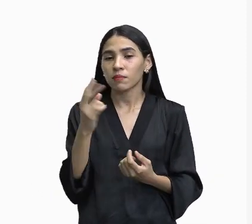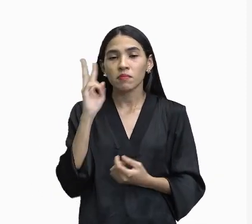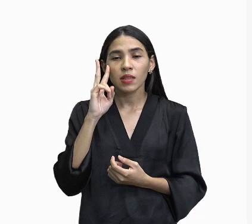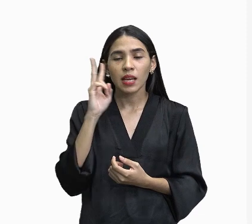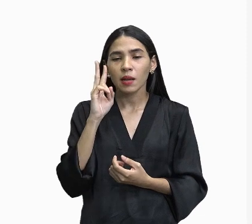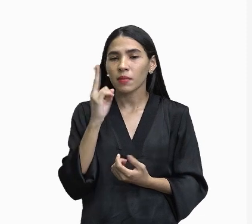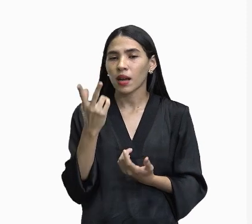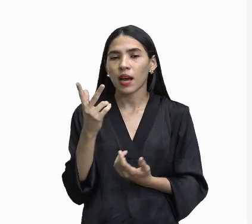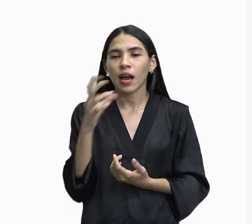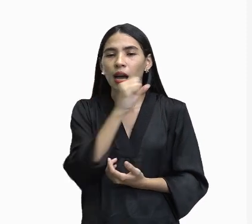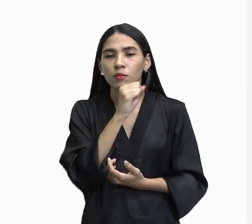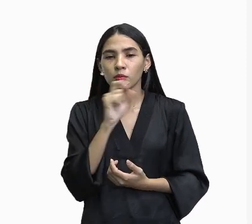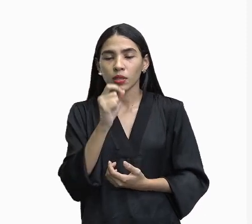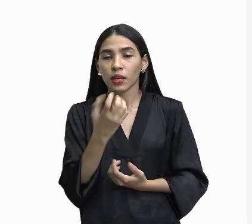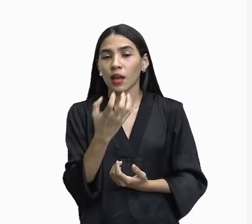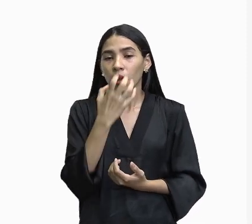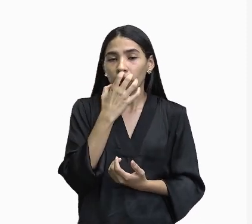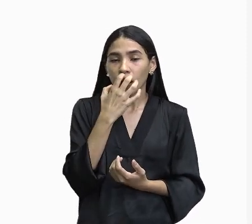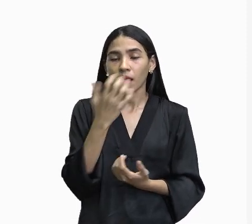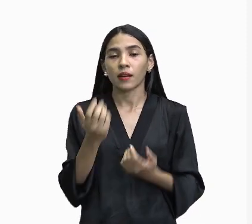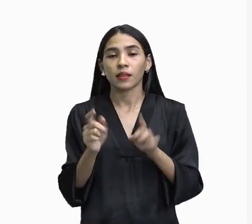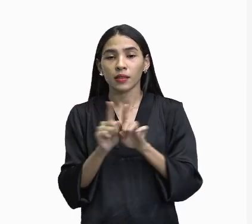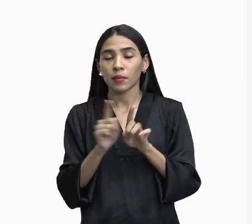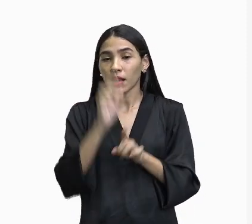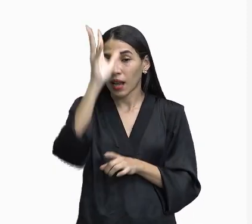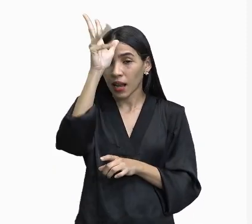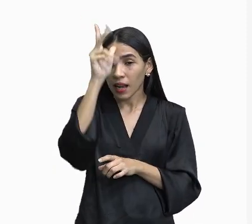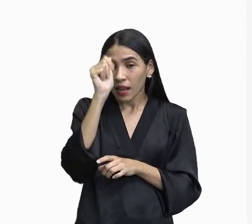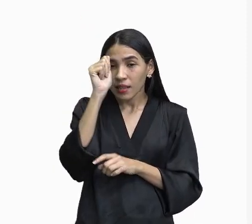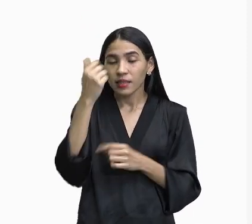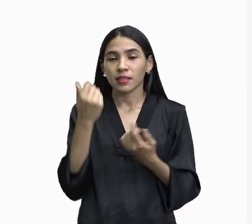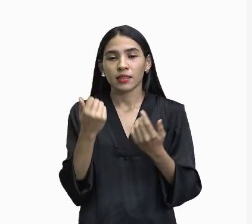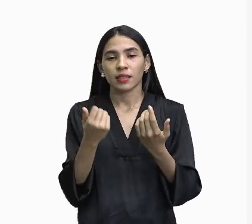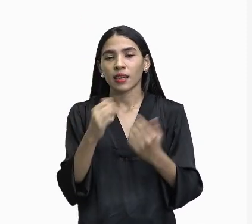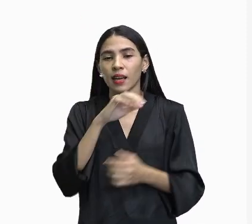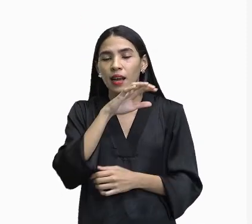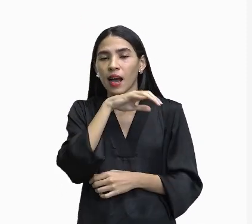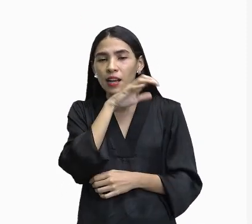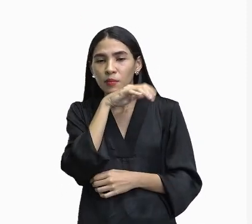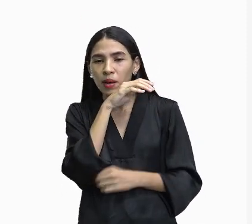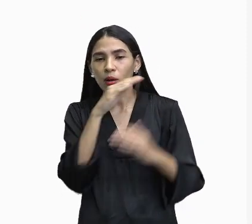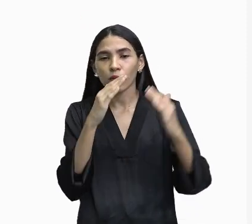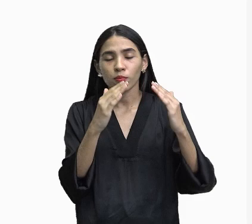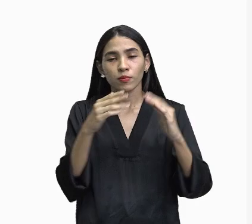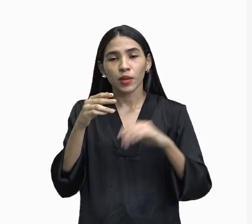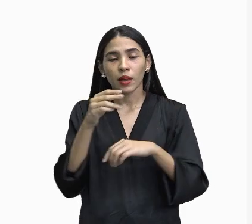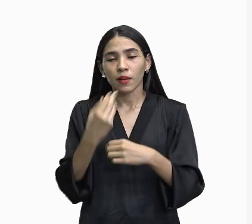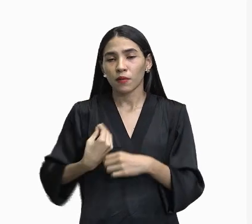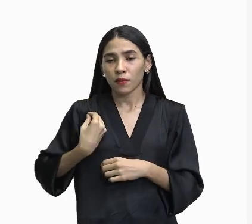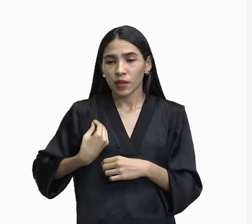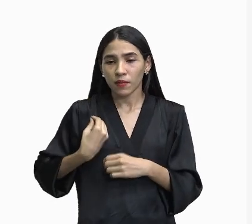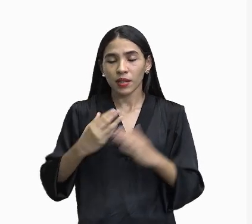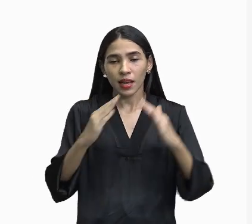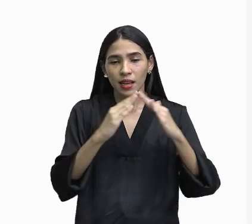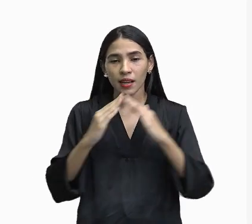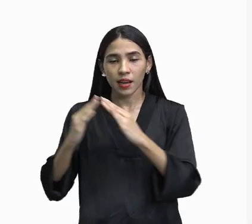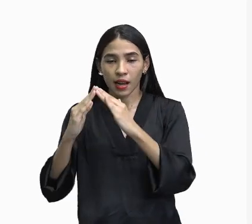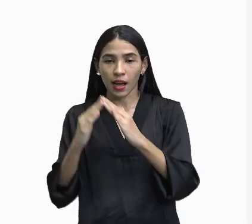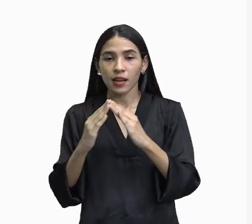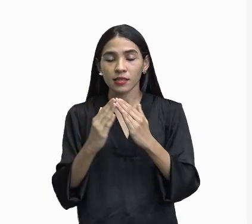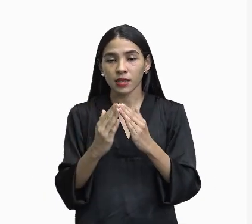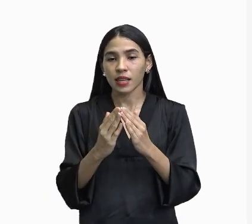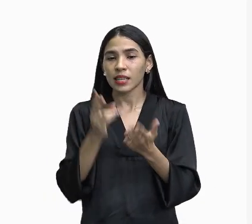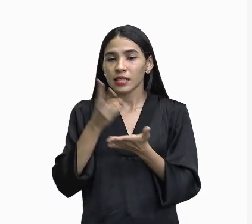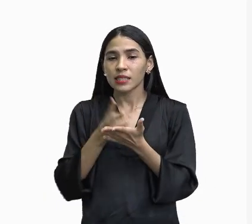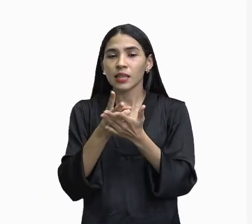de galinha, lembra de animais domésticos, de um modo geral, e todos estão em constante